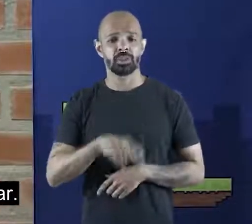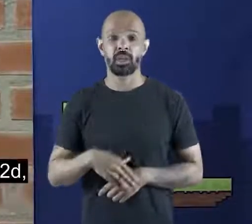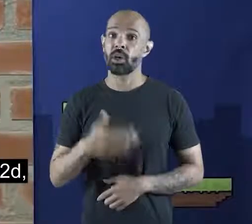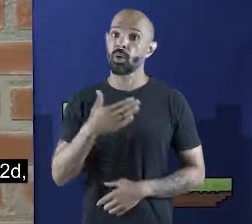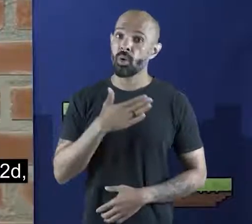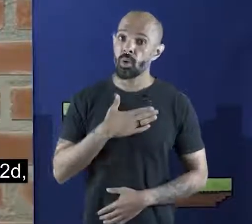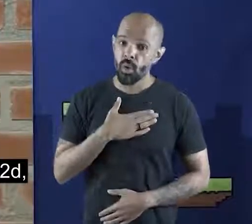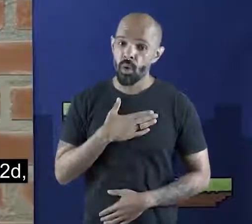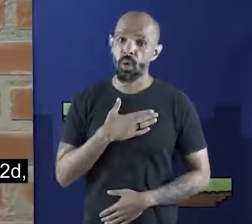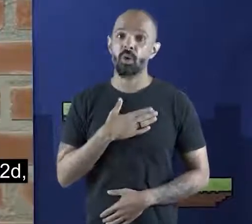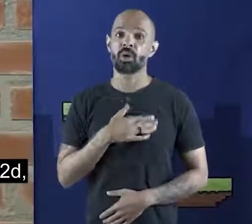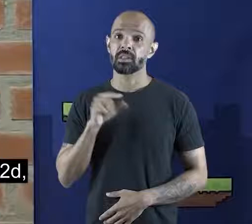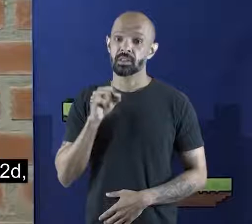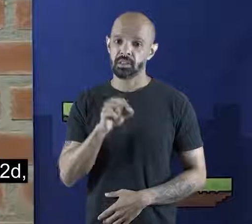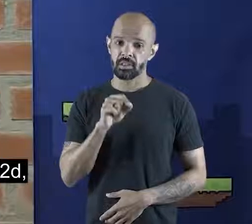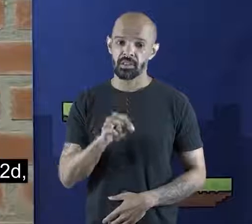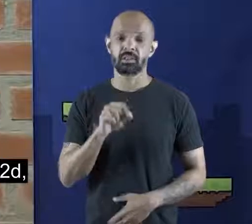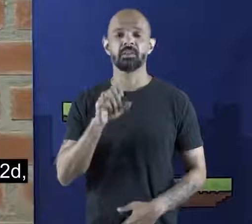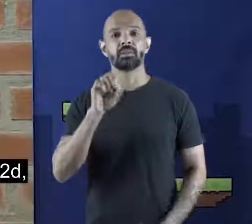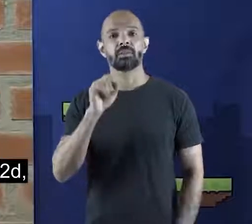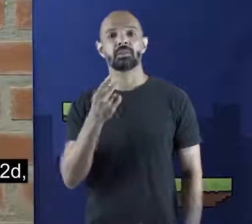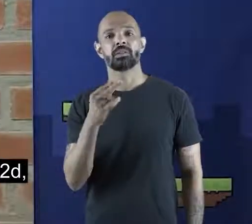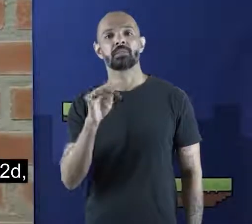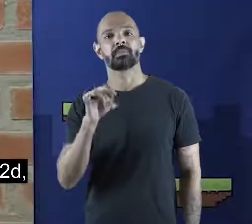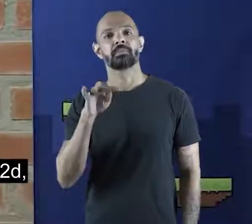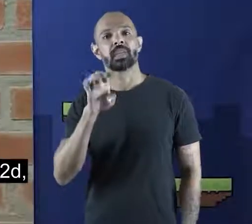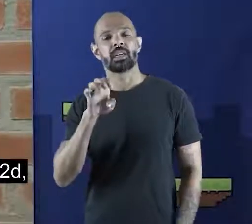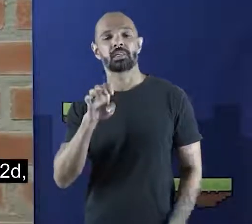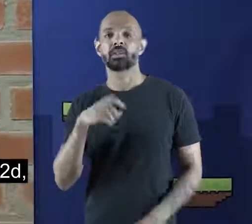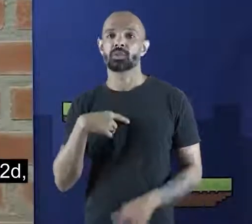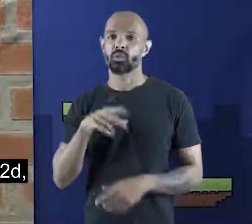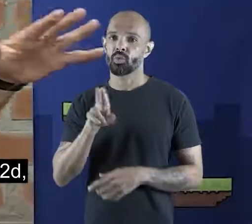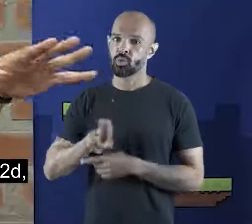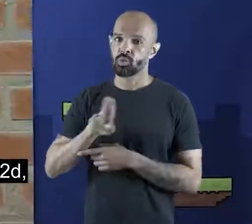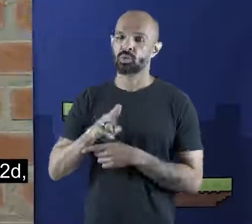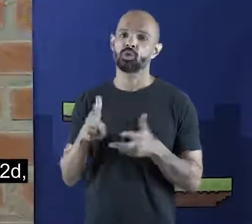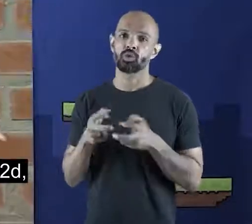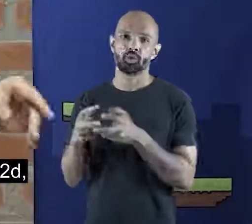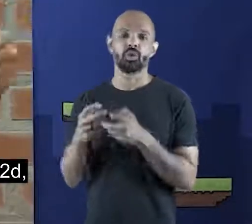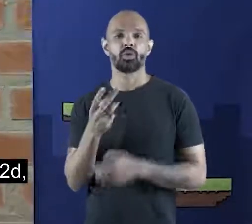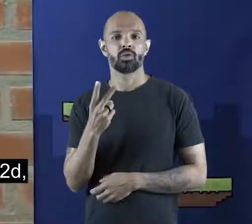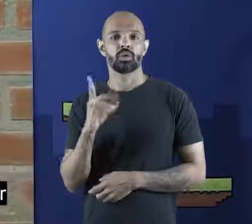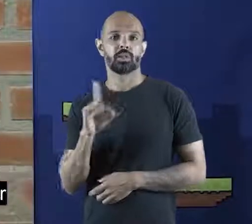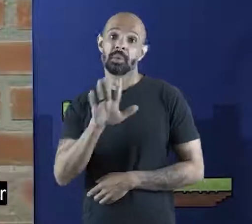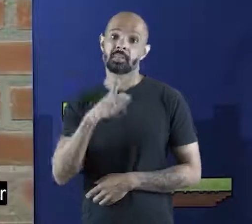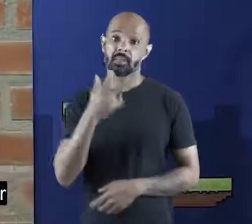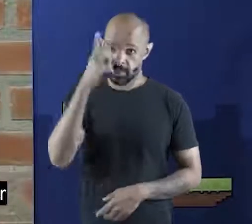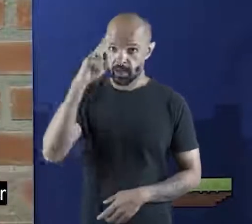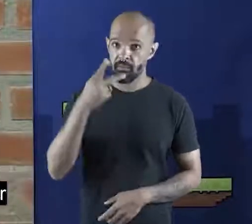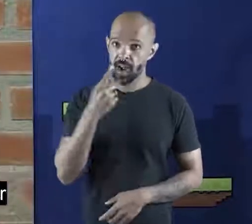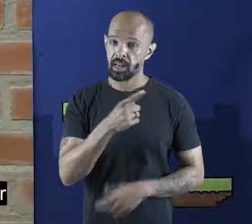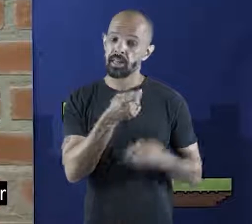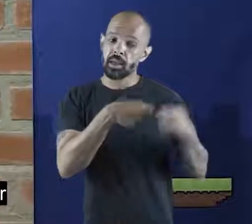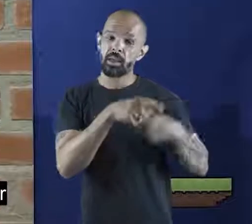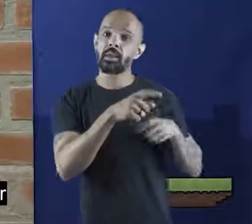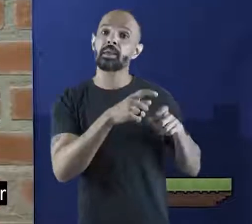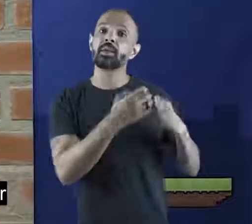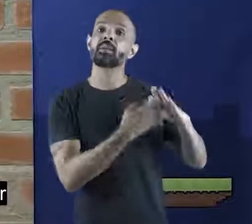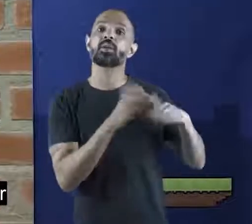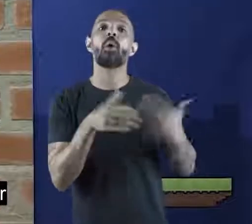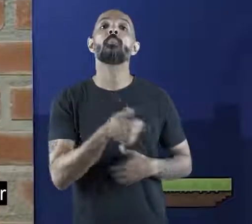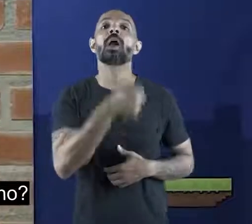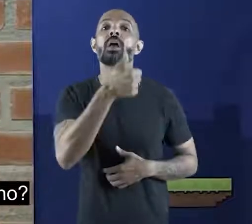Eu gosto muito do Waze Sprite, trabalho muito com ele nos meus jogos 2D. Mas isso é gosto do freguês, aquela história que eu falo para vocês sempre. Qual é o